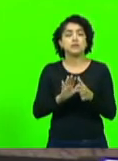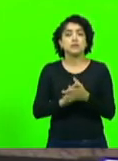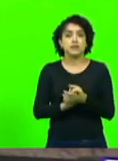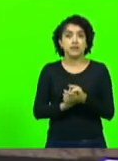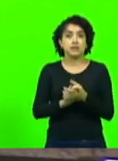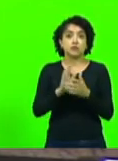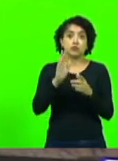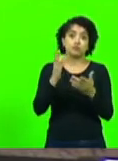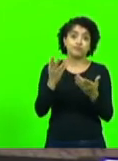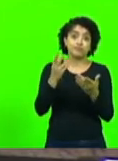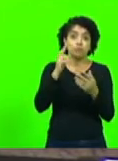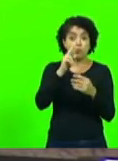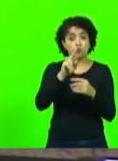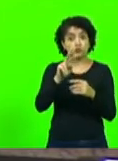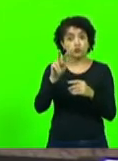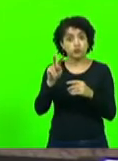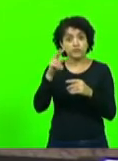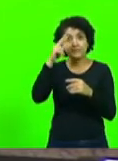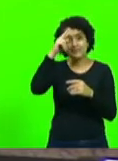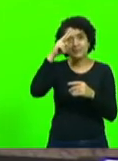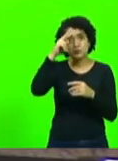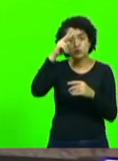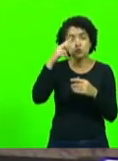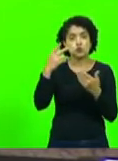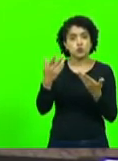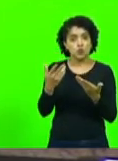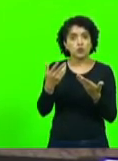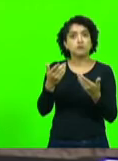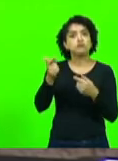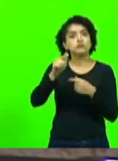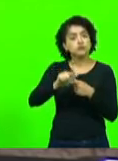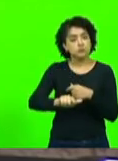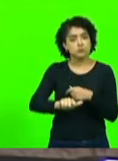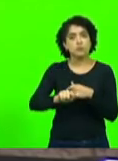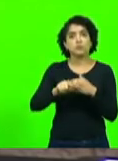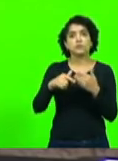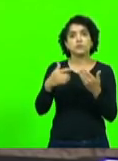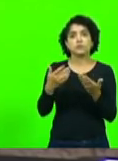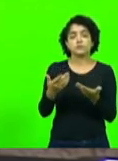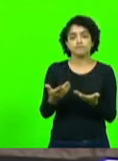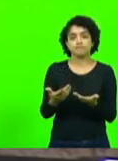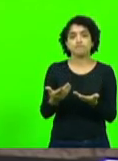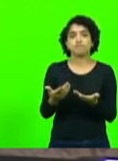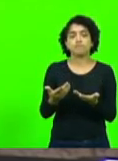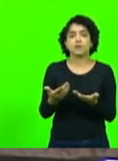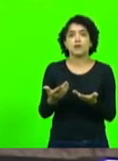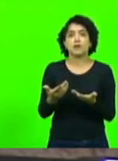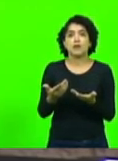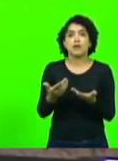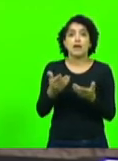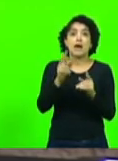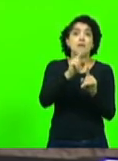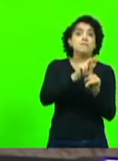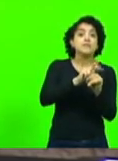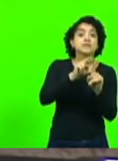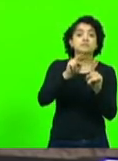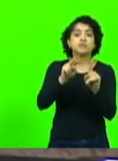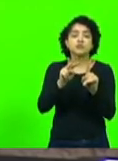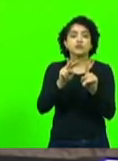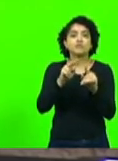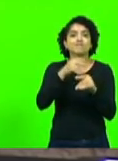de vista histórico, volto-me mais uma vez à perspectiva do